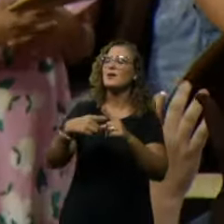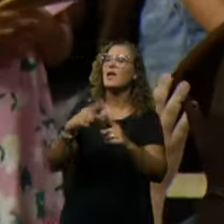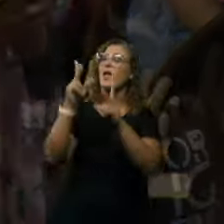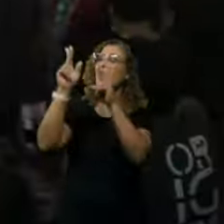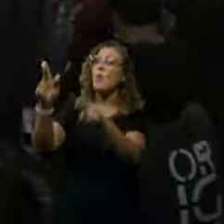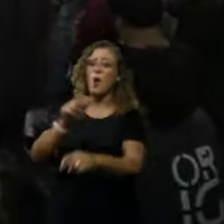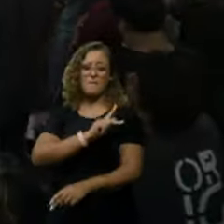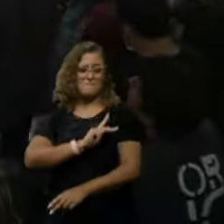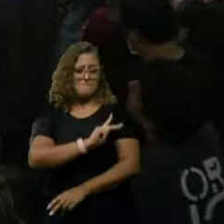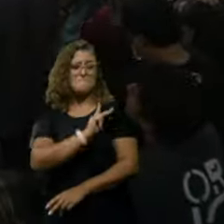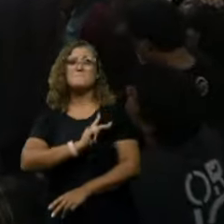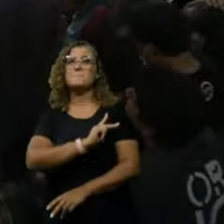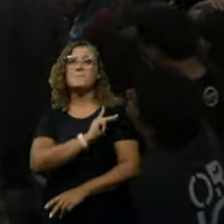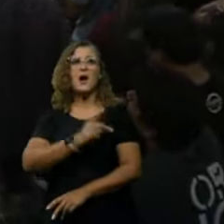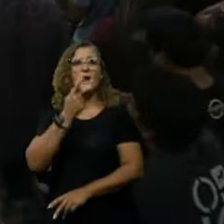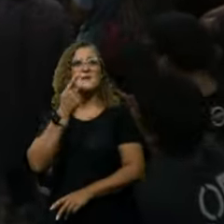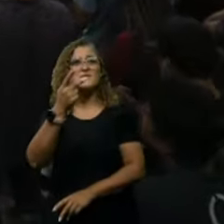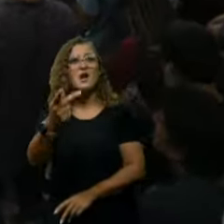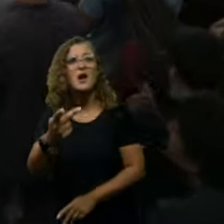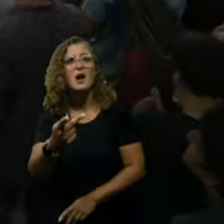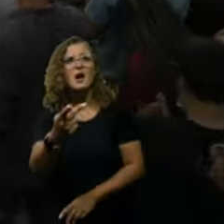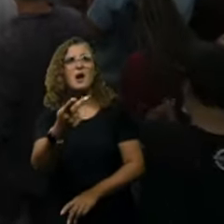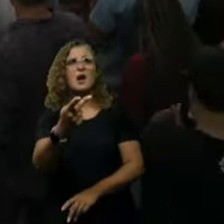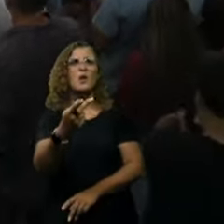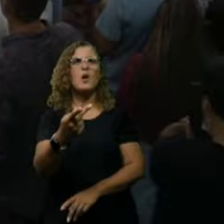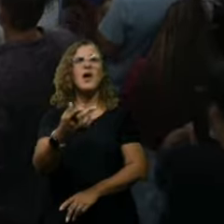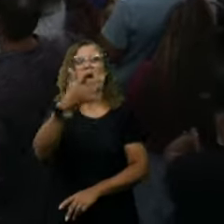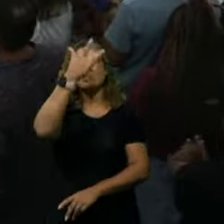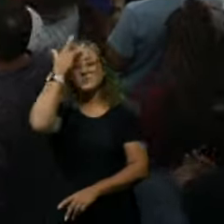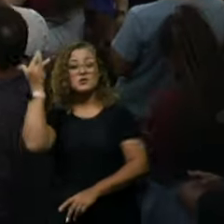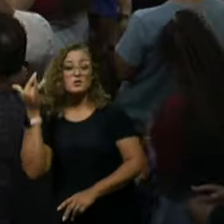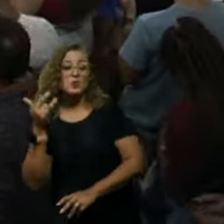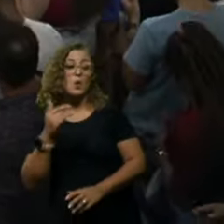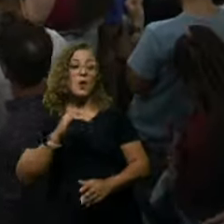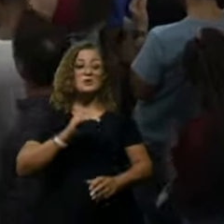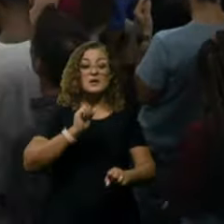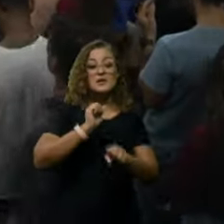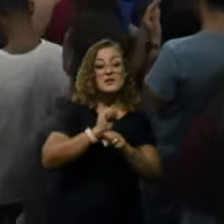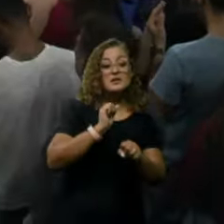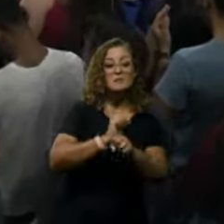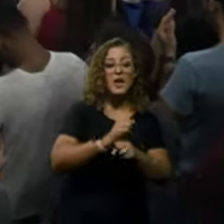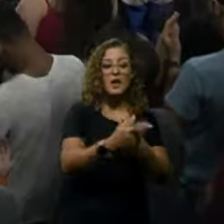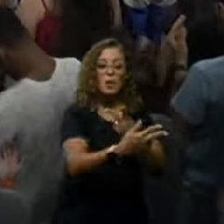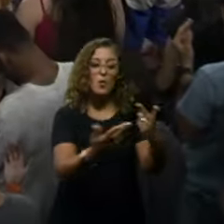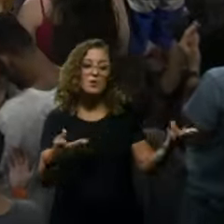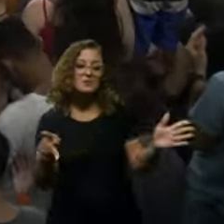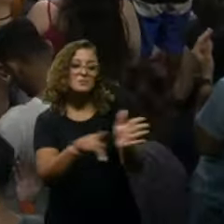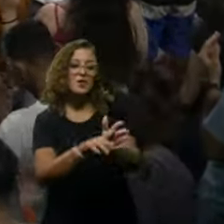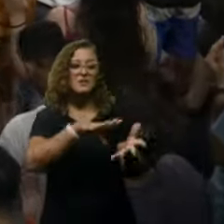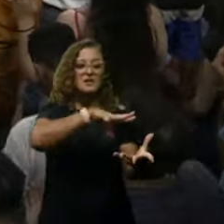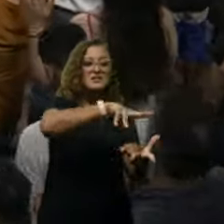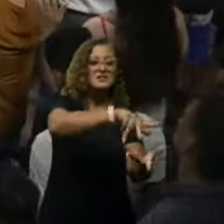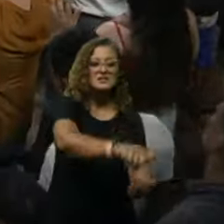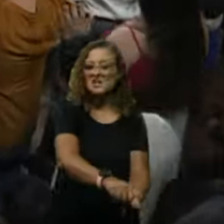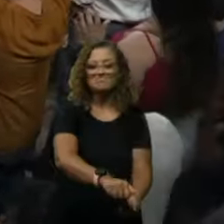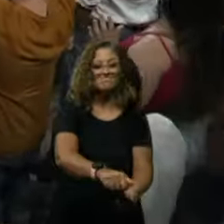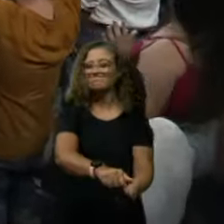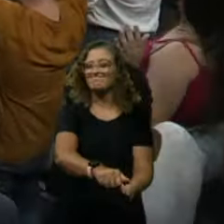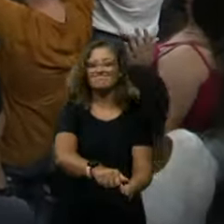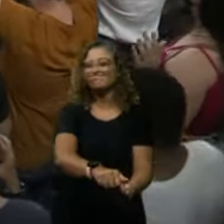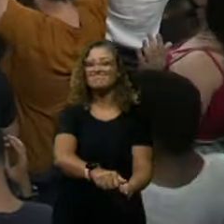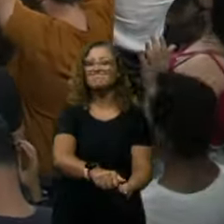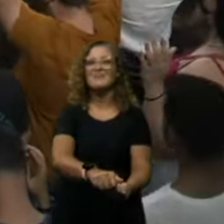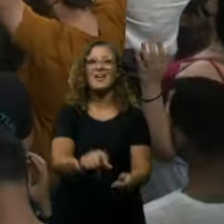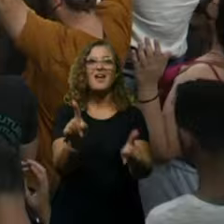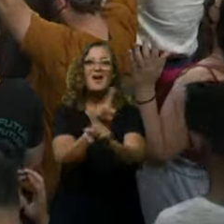terra é o macho miserável de todos os homens Você é falta como levantou uma Igreja Primitiva homens que não